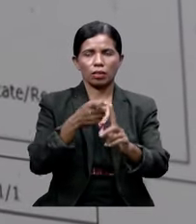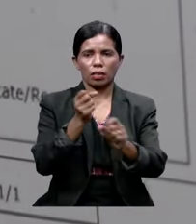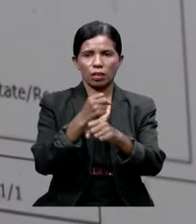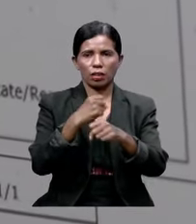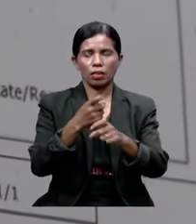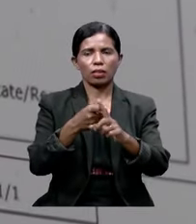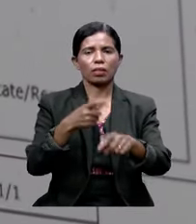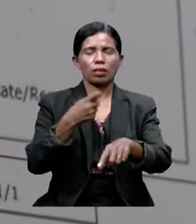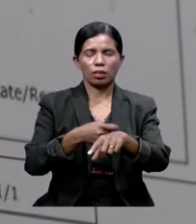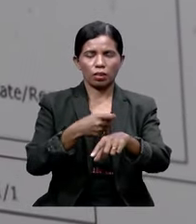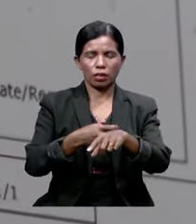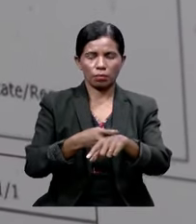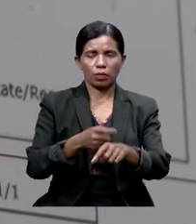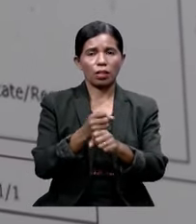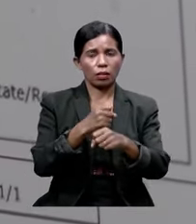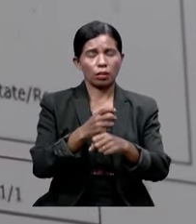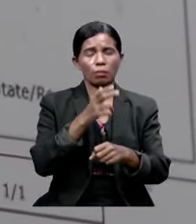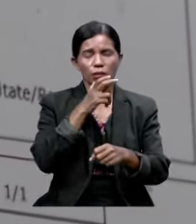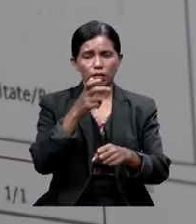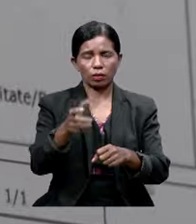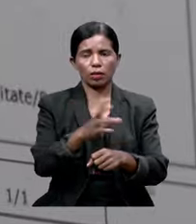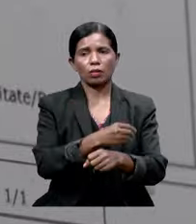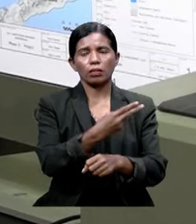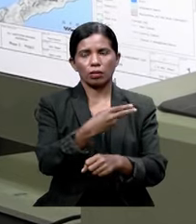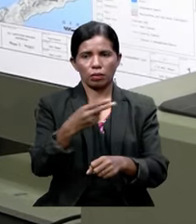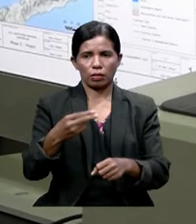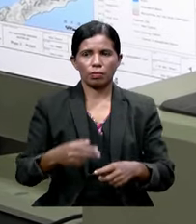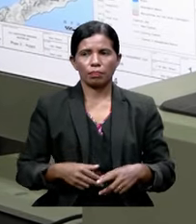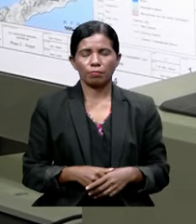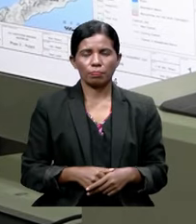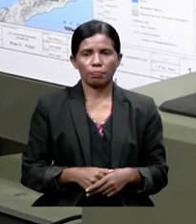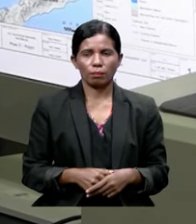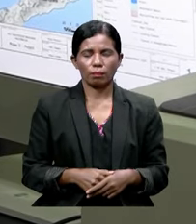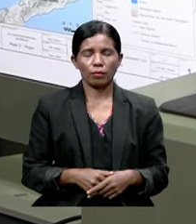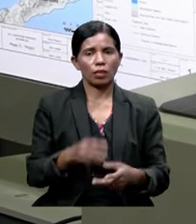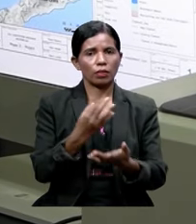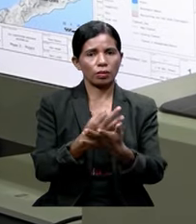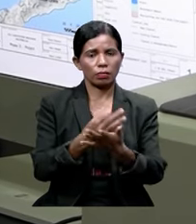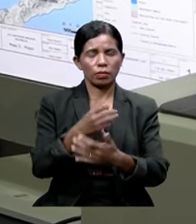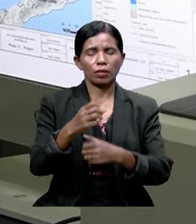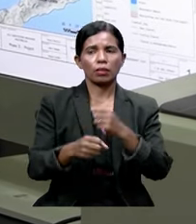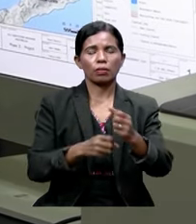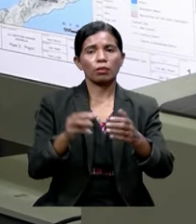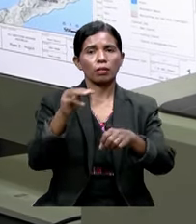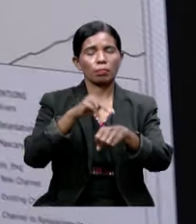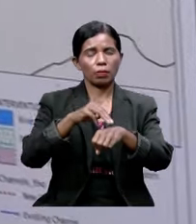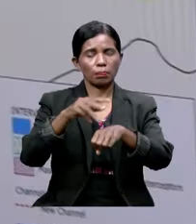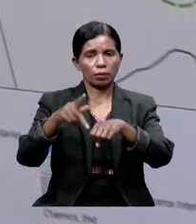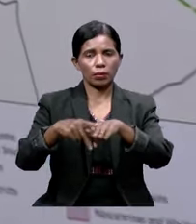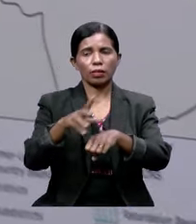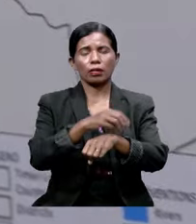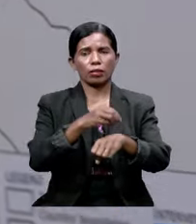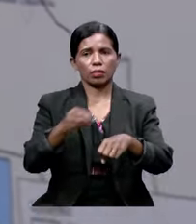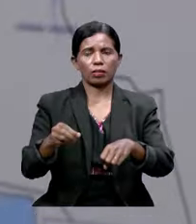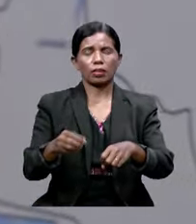iha tempo okupasaun Portugues no mos Indonesia. Alein dene orsamentu tir mapamentu konstrusaun drenaz in